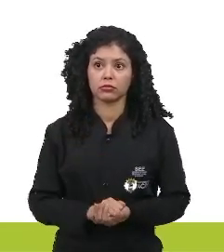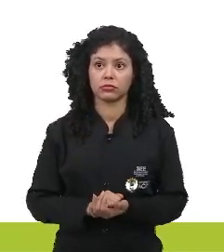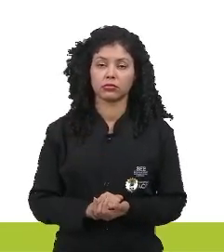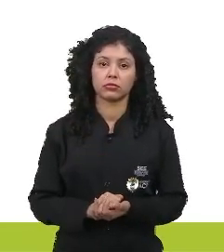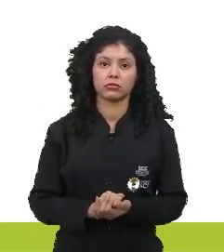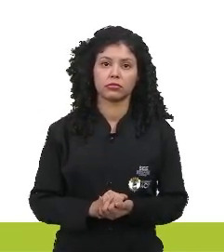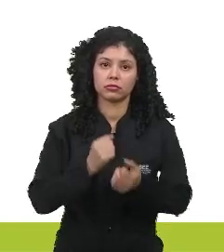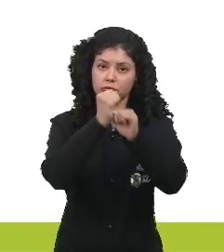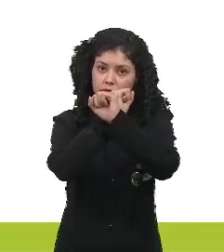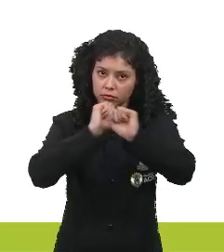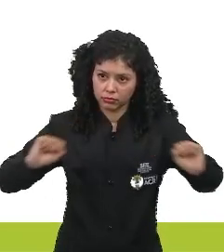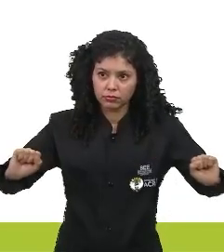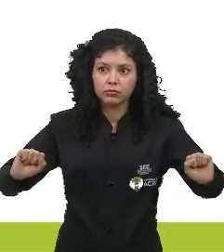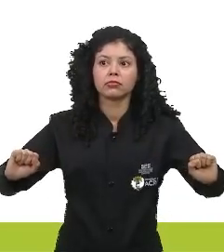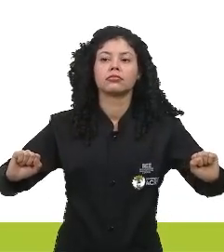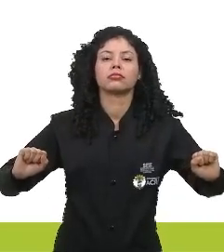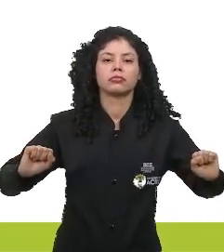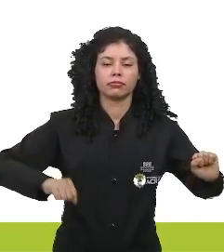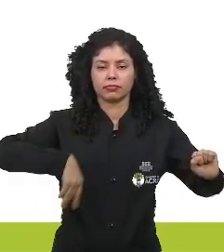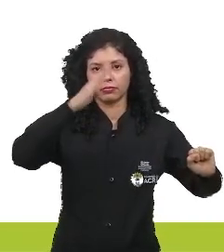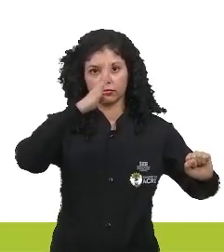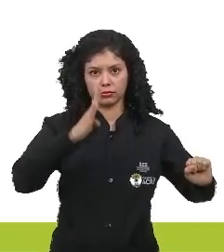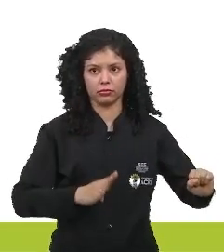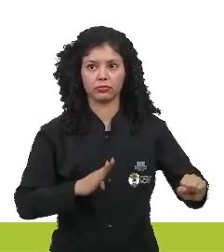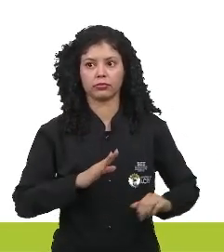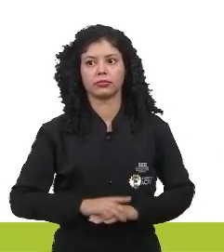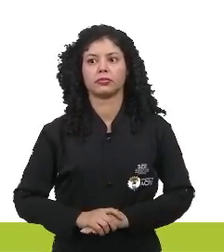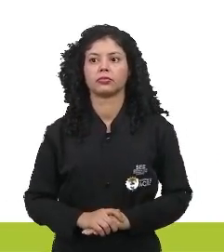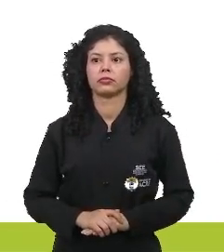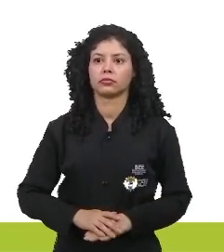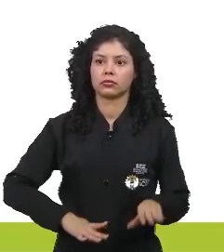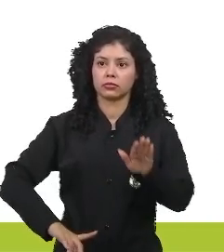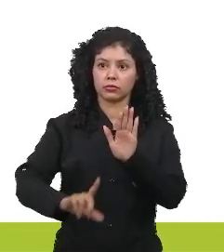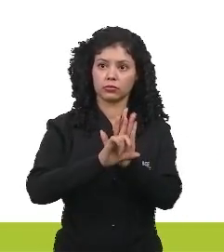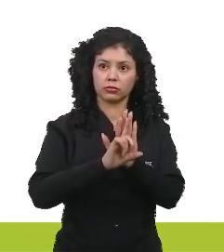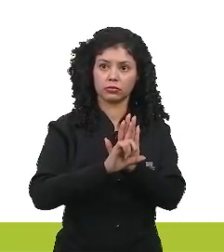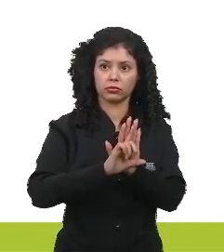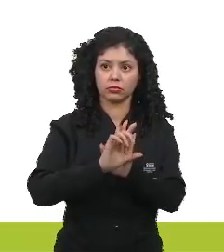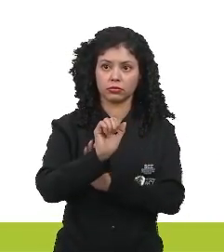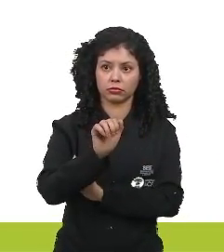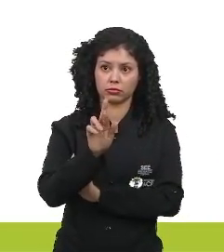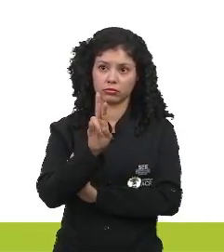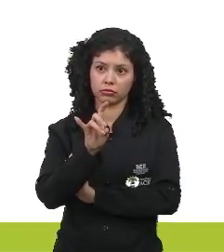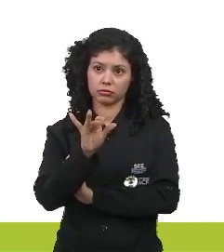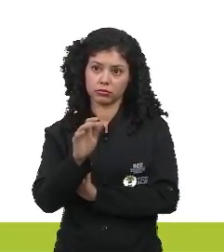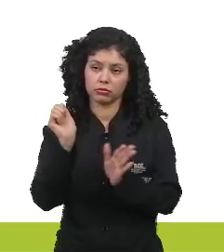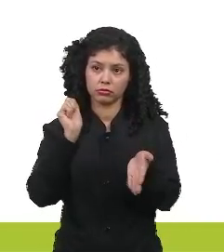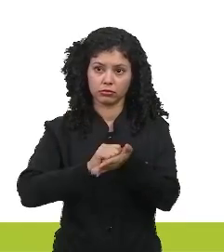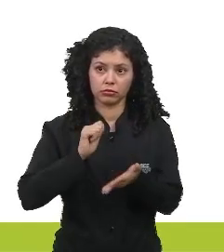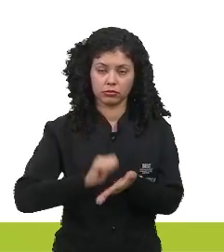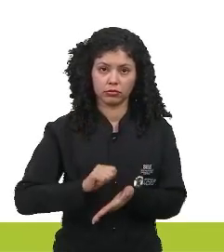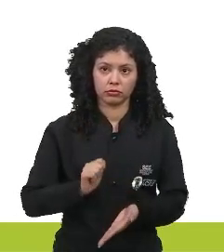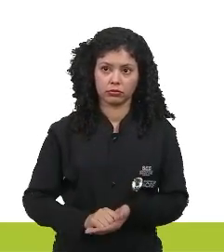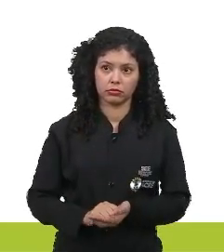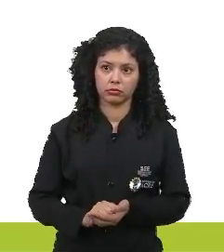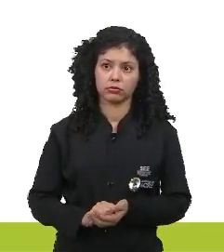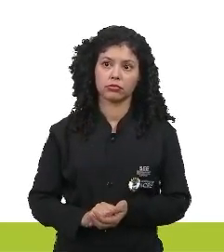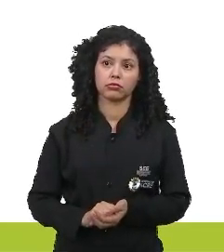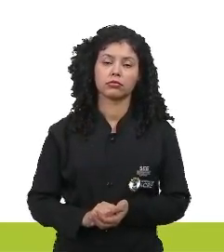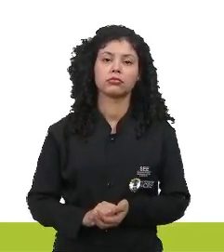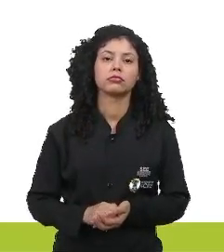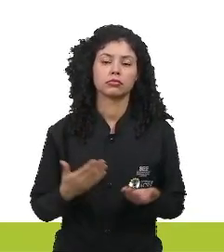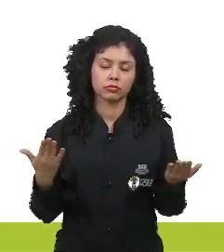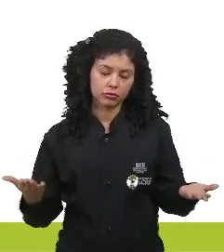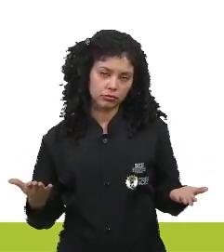1888, que se aboliu a escravidão no Brasil, com a Lei Áurea, assinada aí pela princesa Isabel